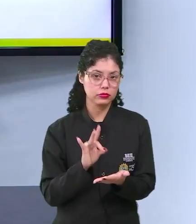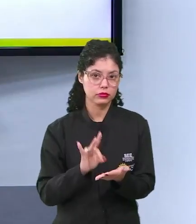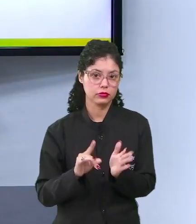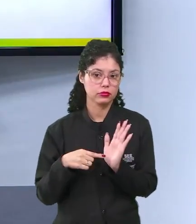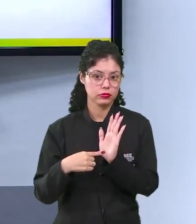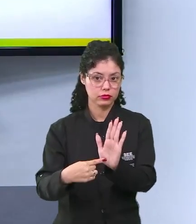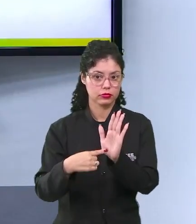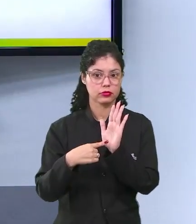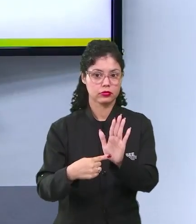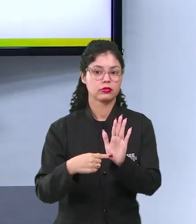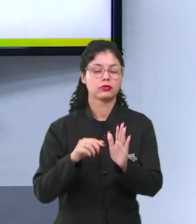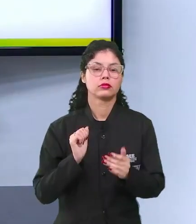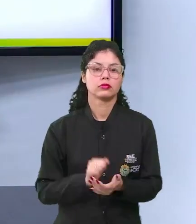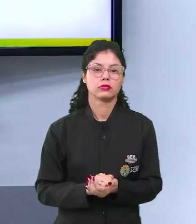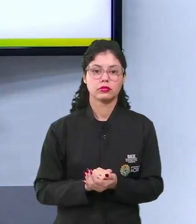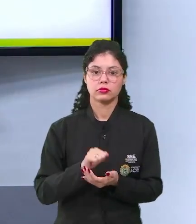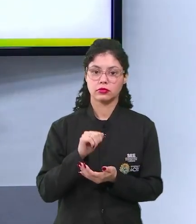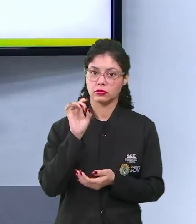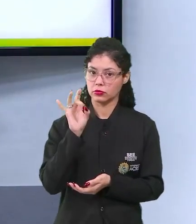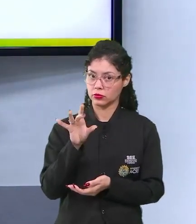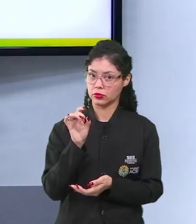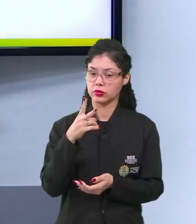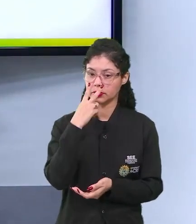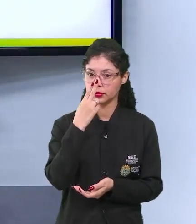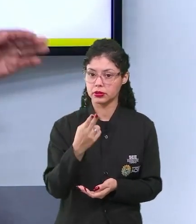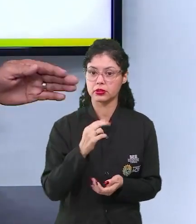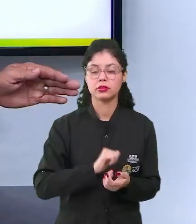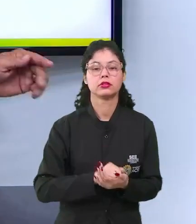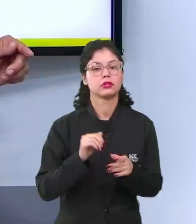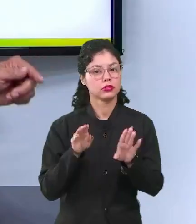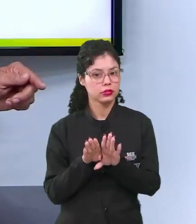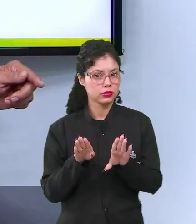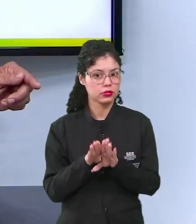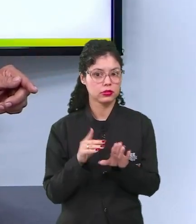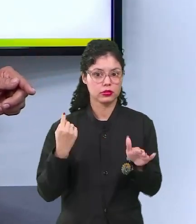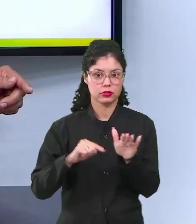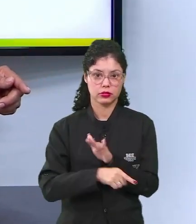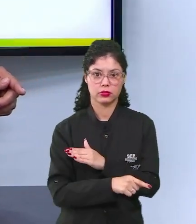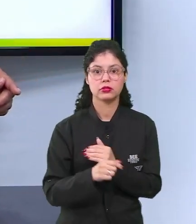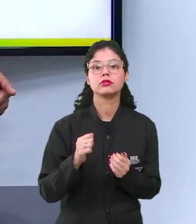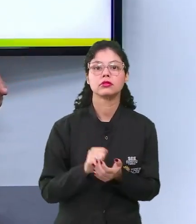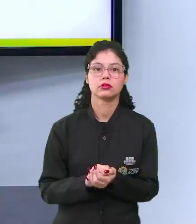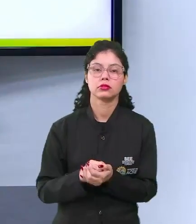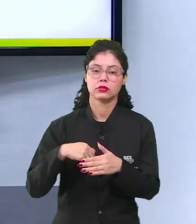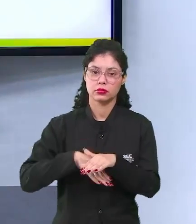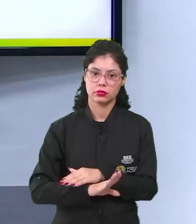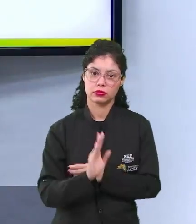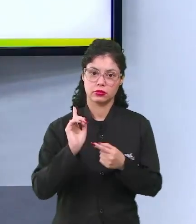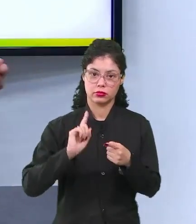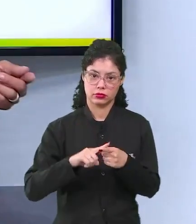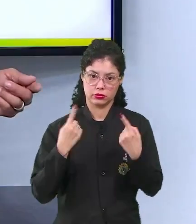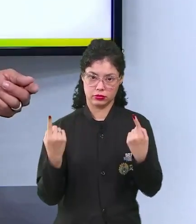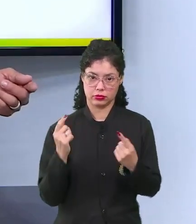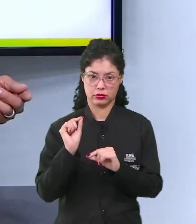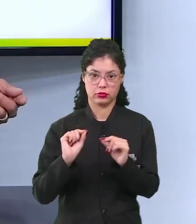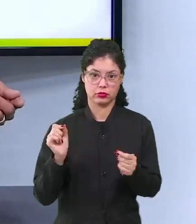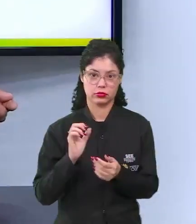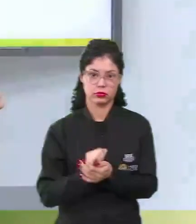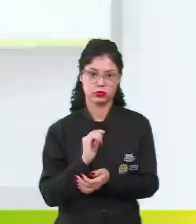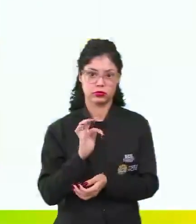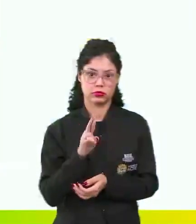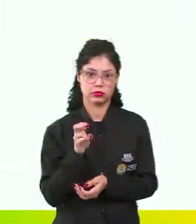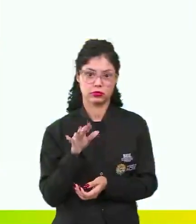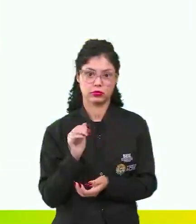está exercendo só uma aparência. Ele tem um fundo de reserva. Agora, o que é o